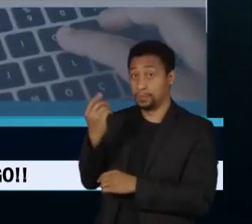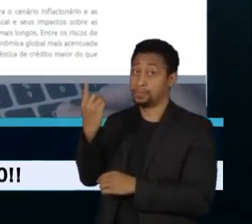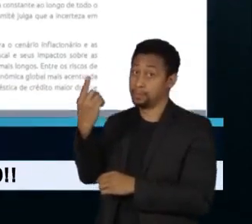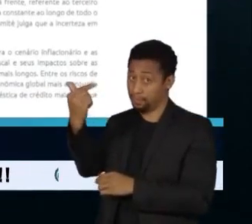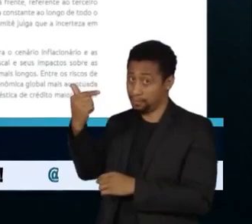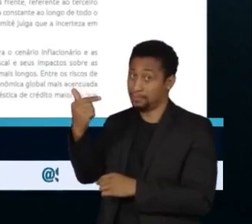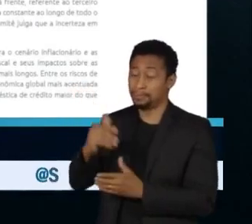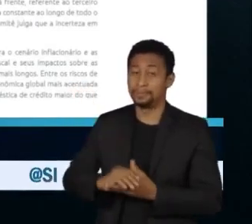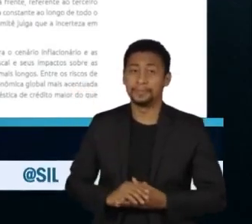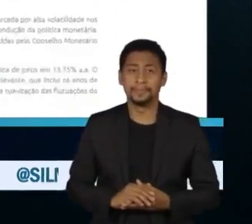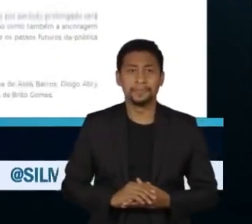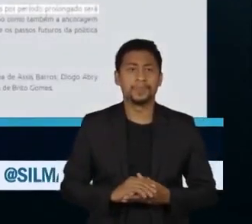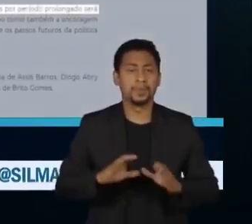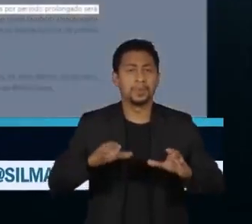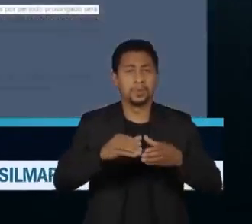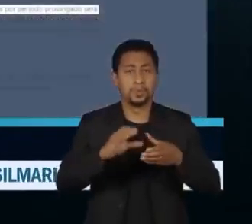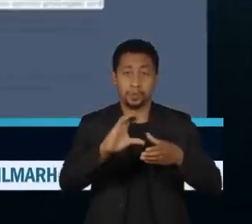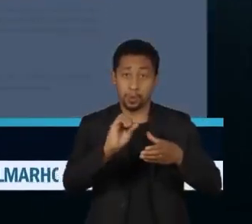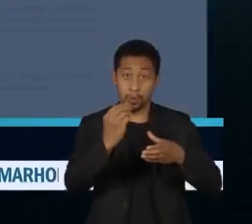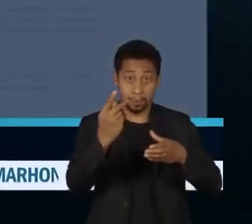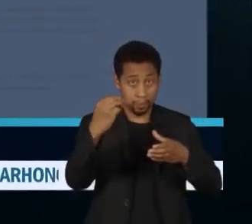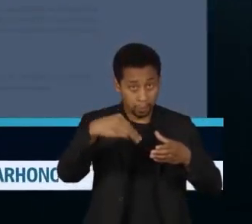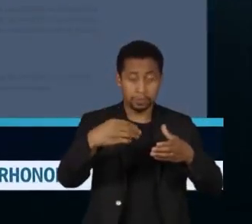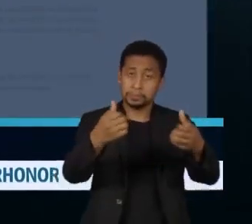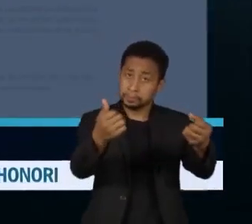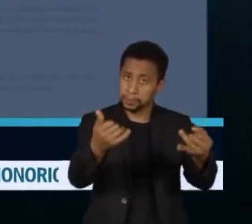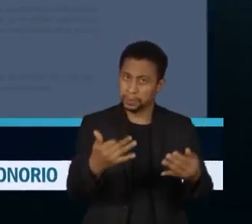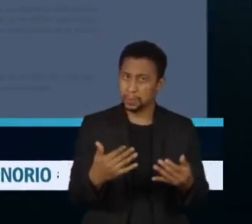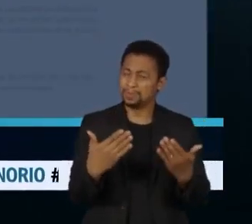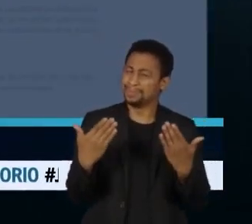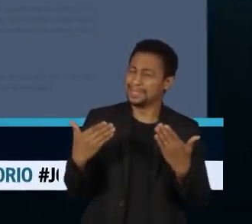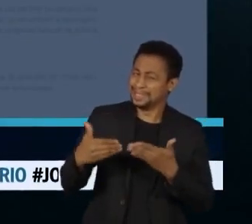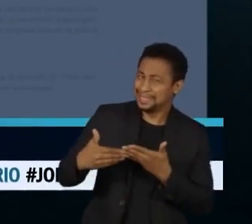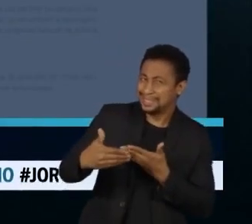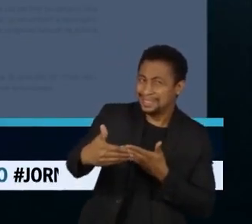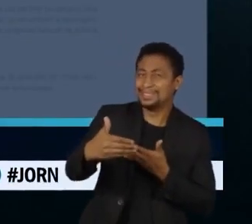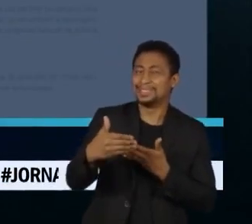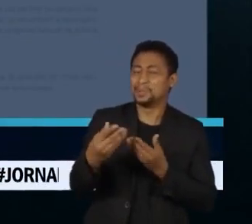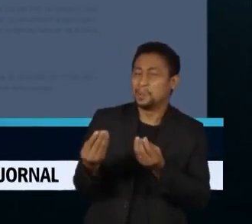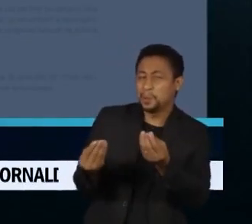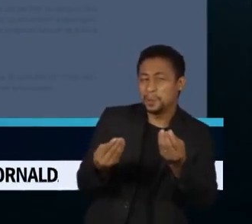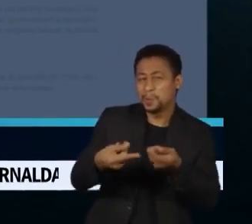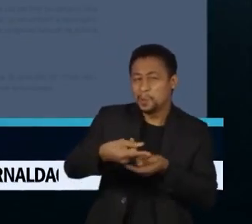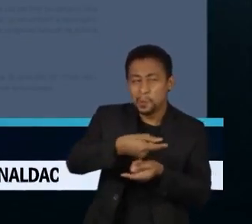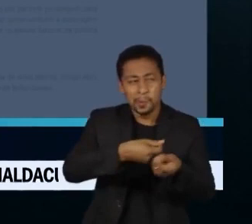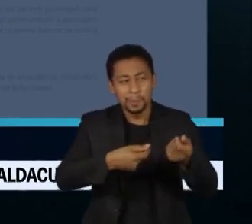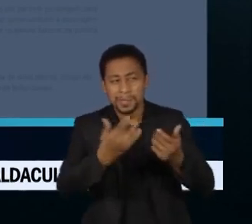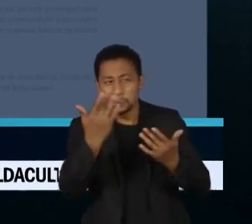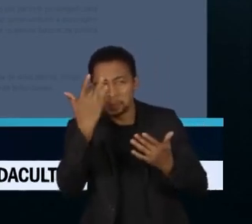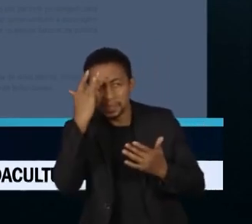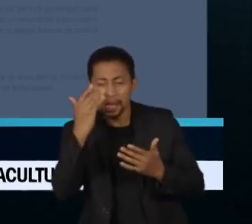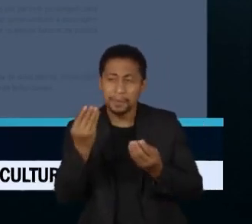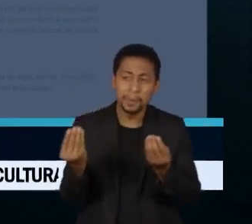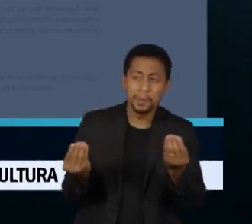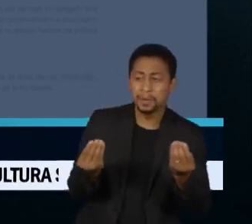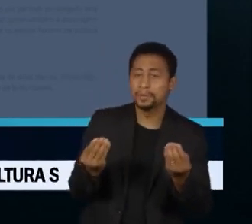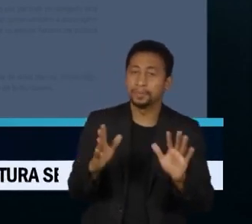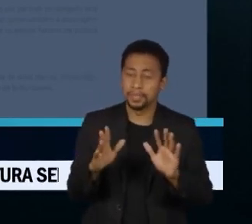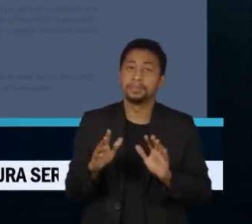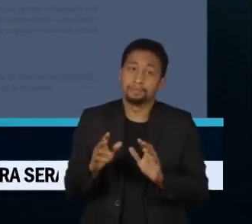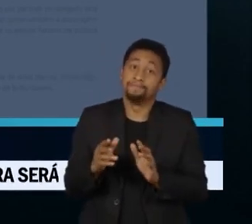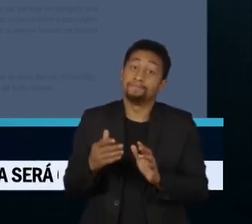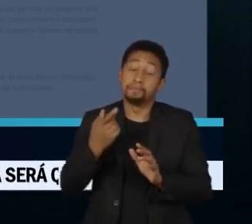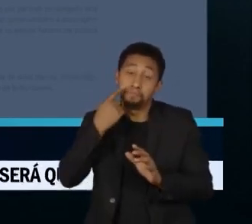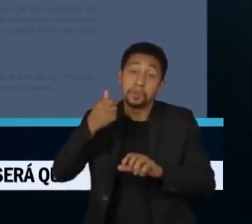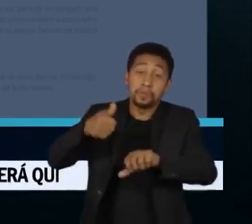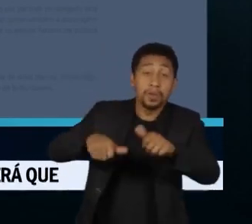No comunicado, o Copom informou que, considerando a incerteza ao redor de seus cenários, segue vigilante, avaliando